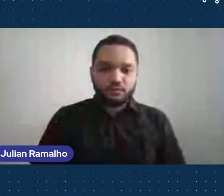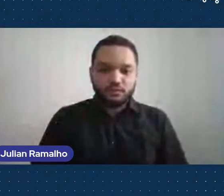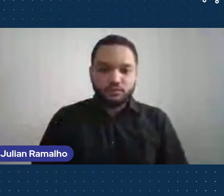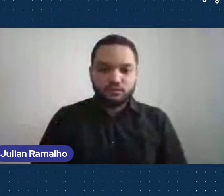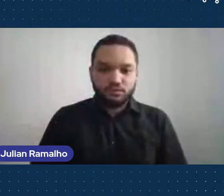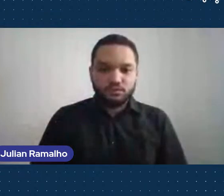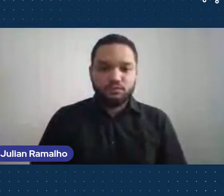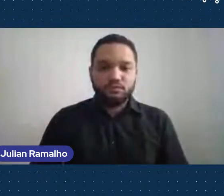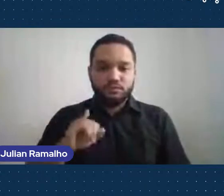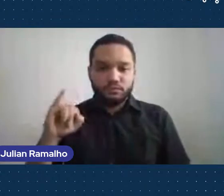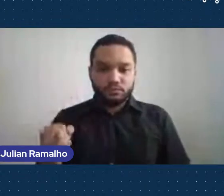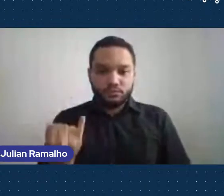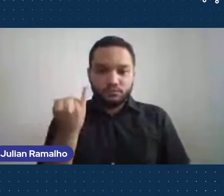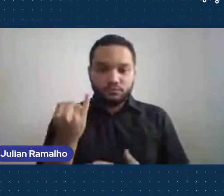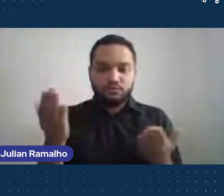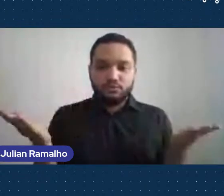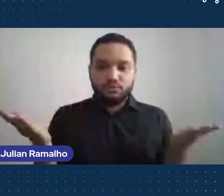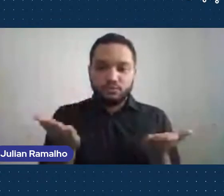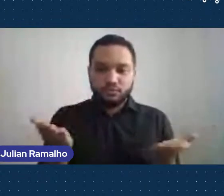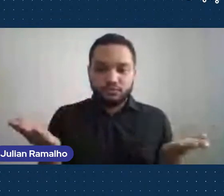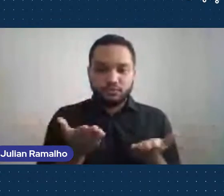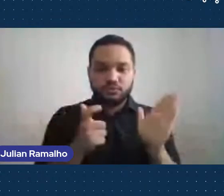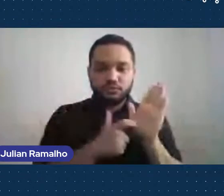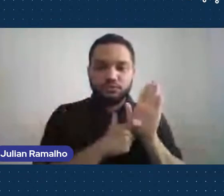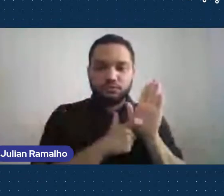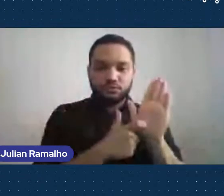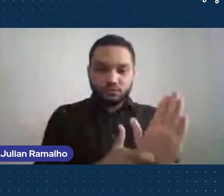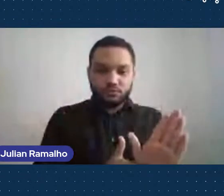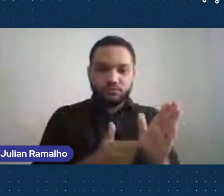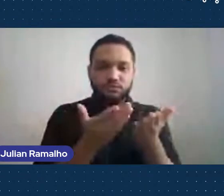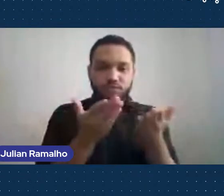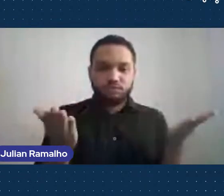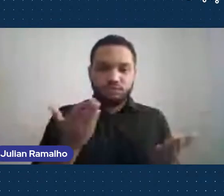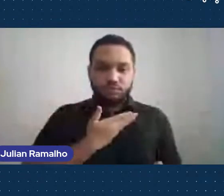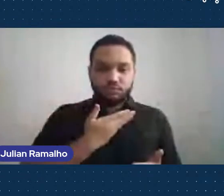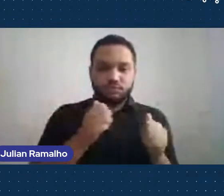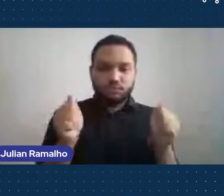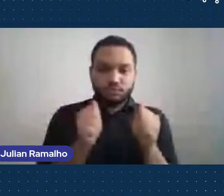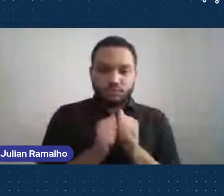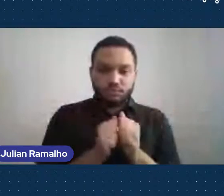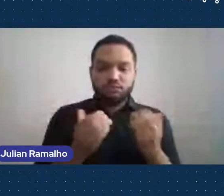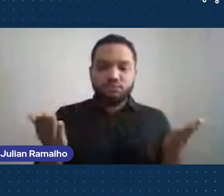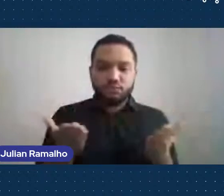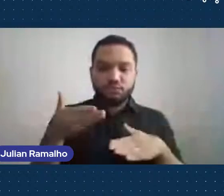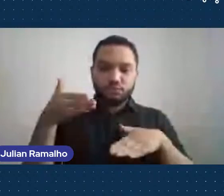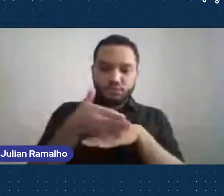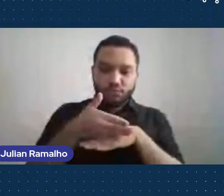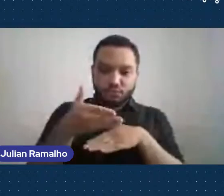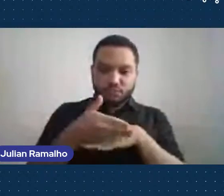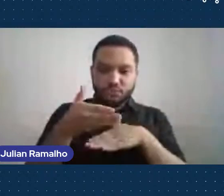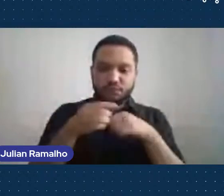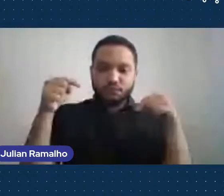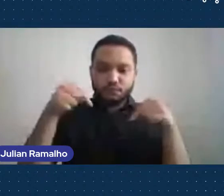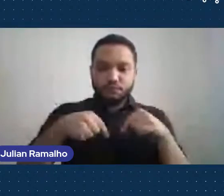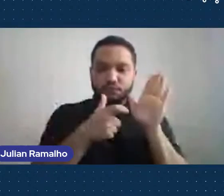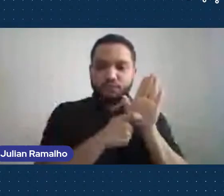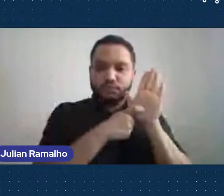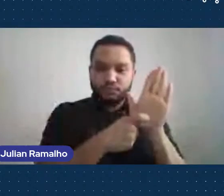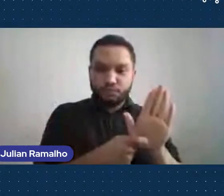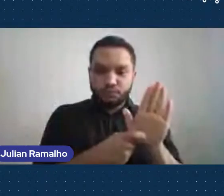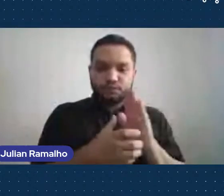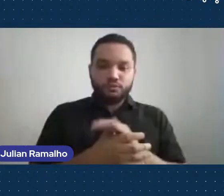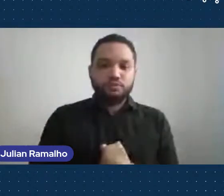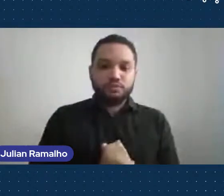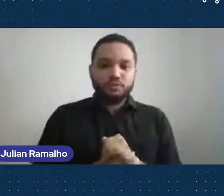Vou aproveitar o momento para apresentar os colegas que estão comigo aqui hoje, participando dessa apresentação.